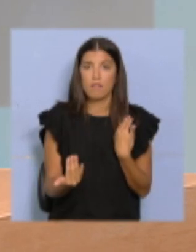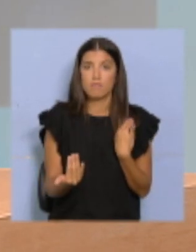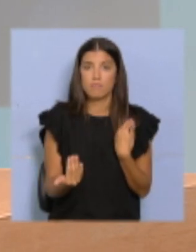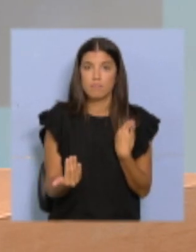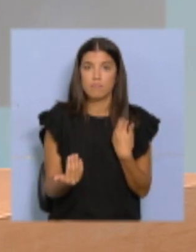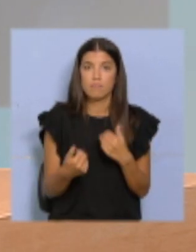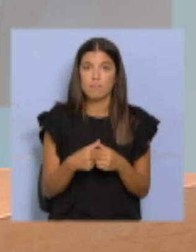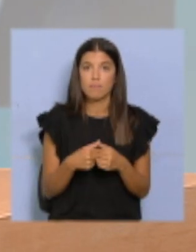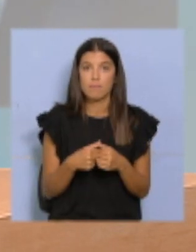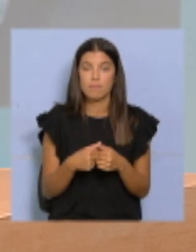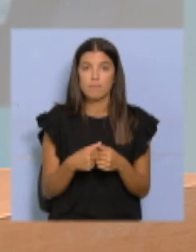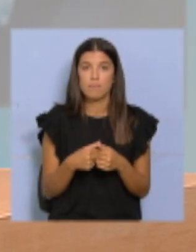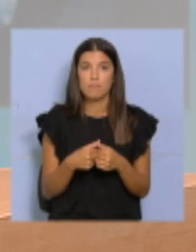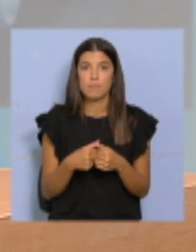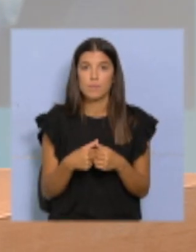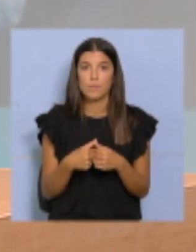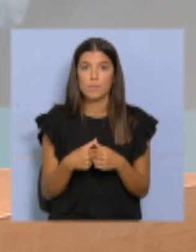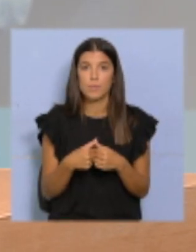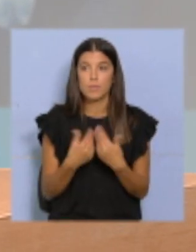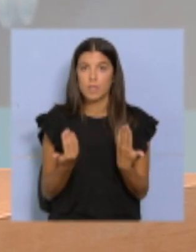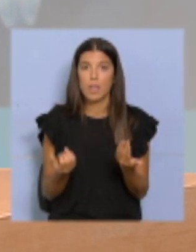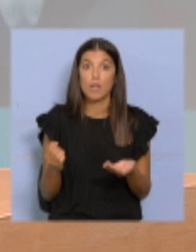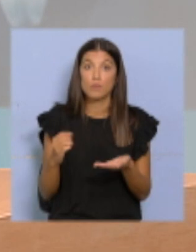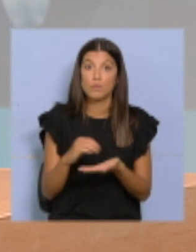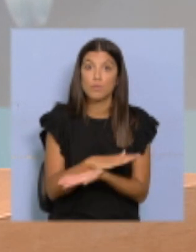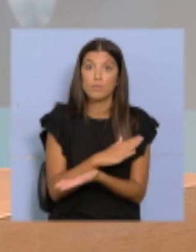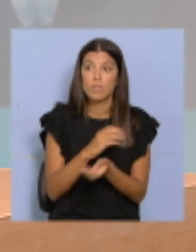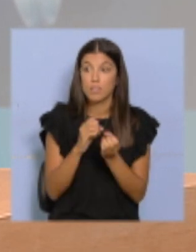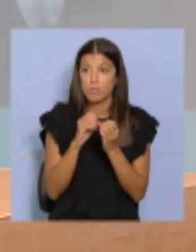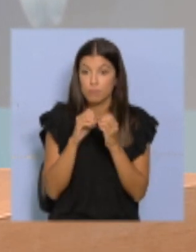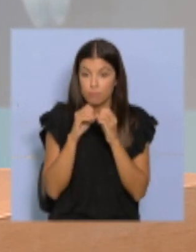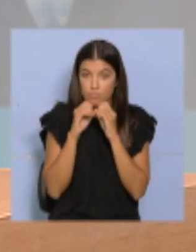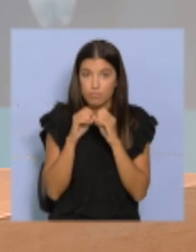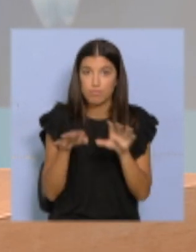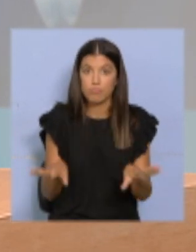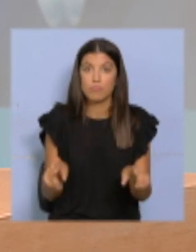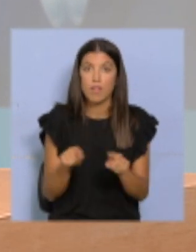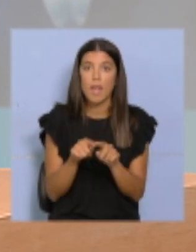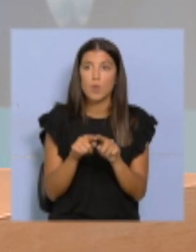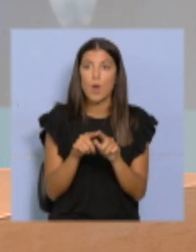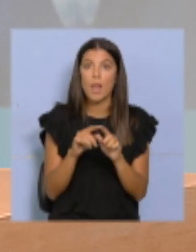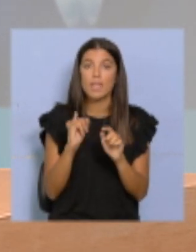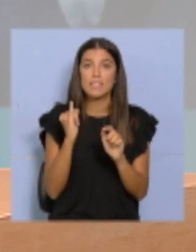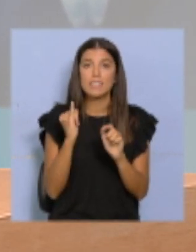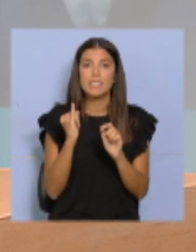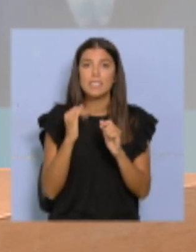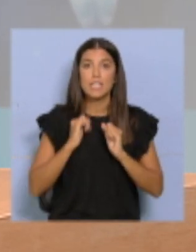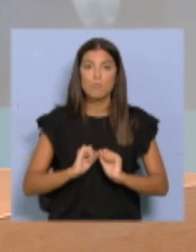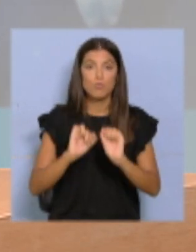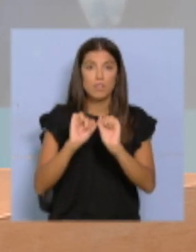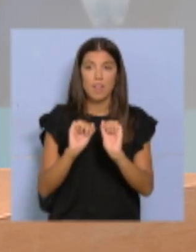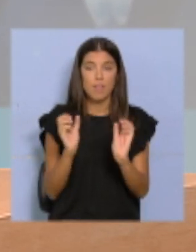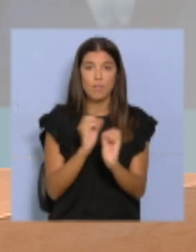a notícia está neste momento a correr, como é lógico, não é? Ninguém está imune à situação. A questão